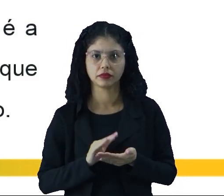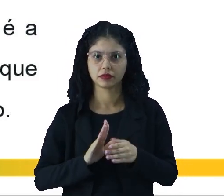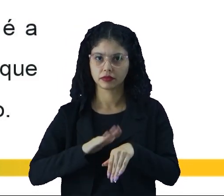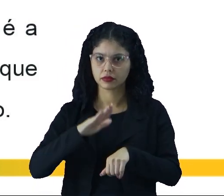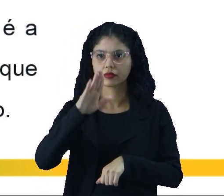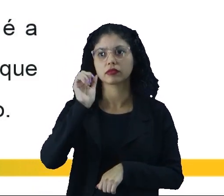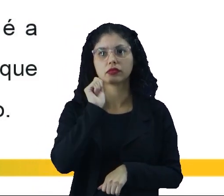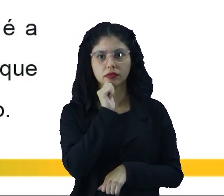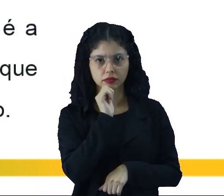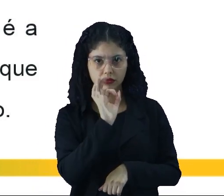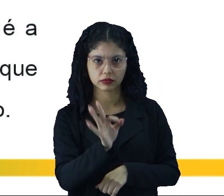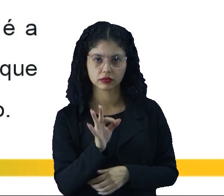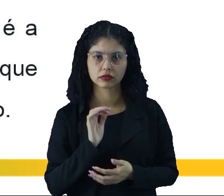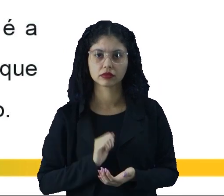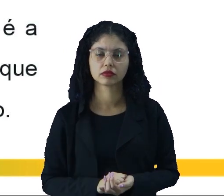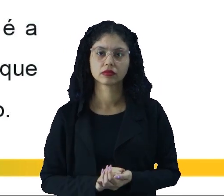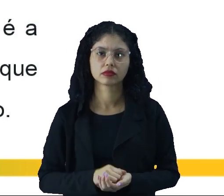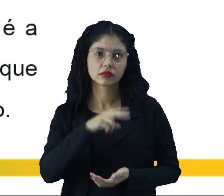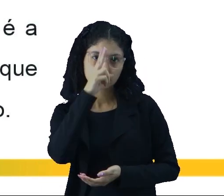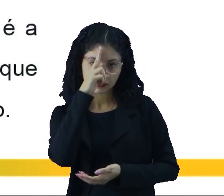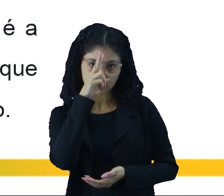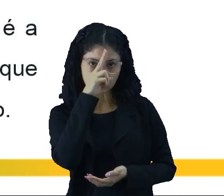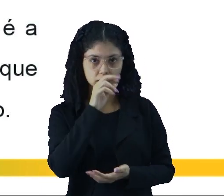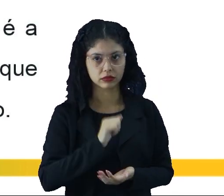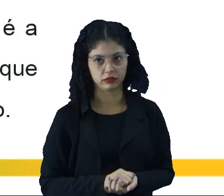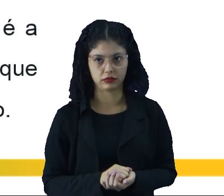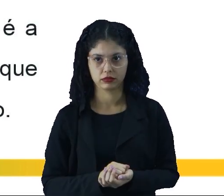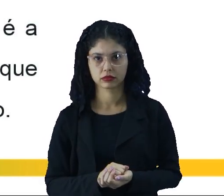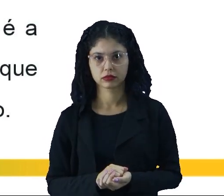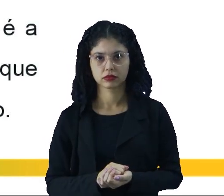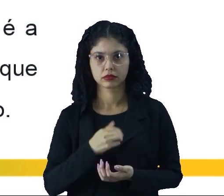máximo, certo? Então, lembre-se desse ângulo.